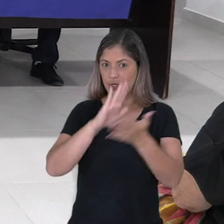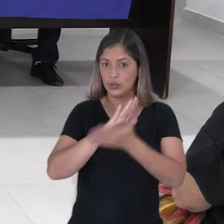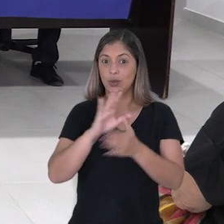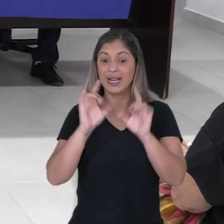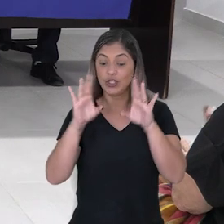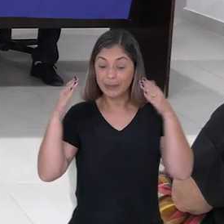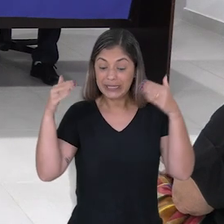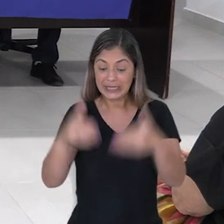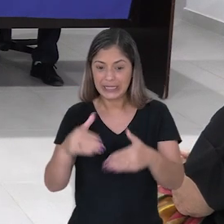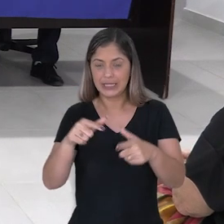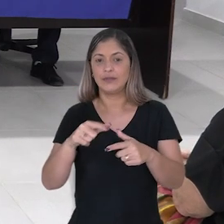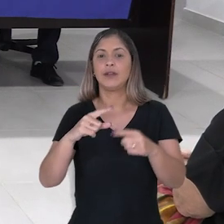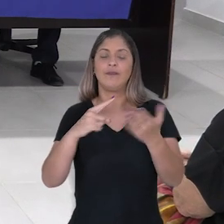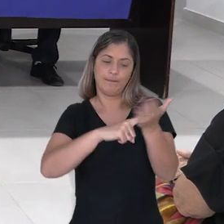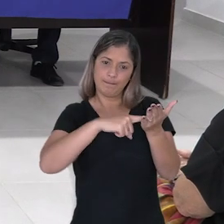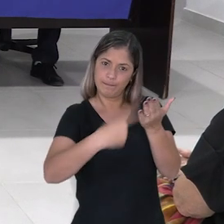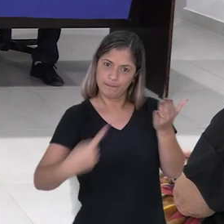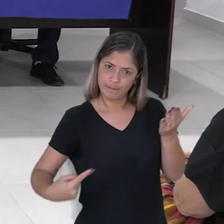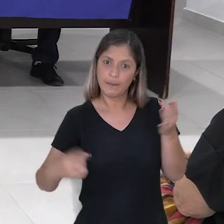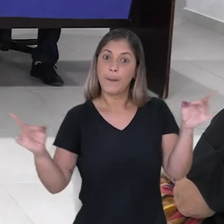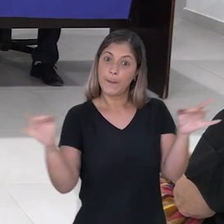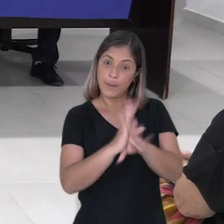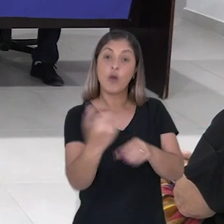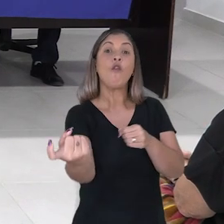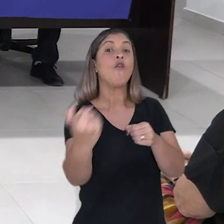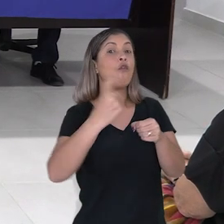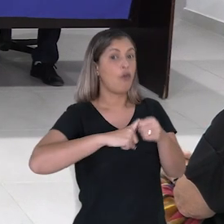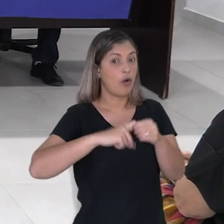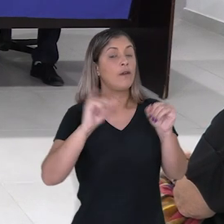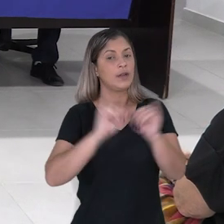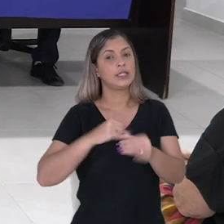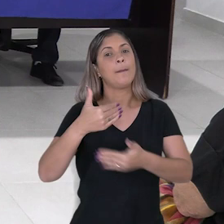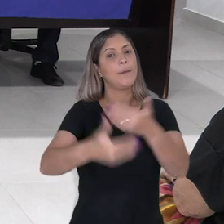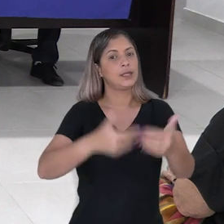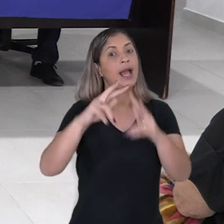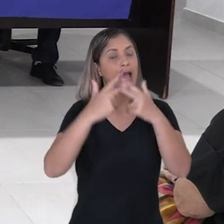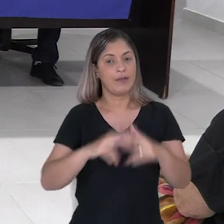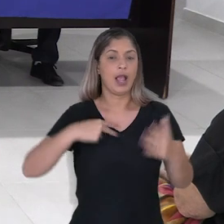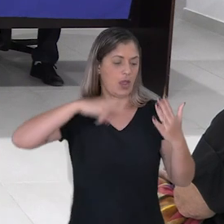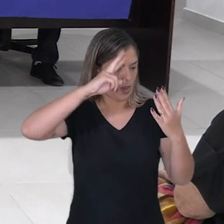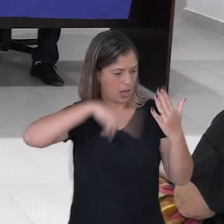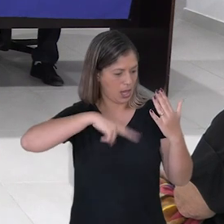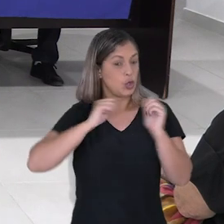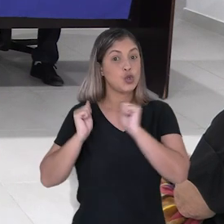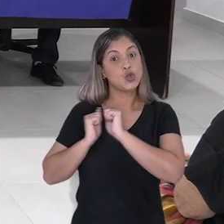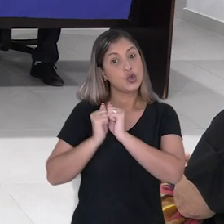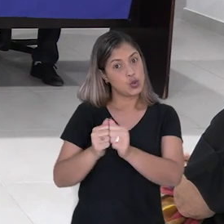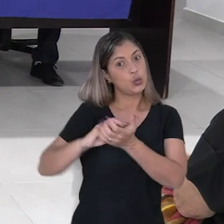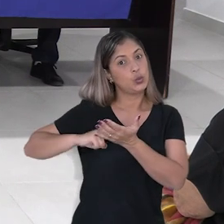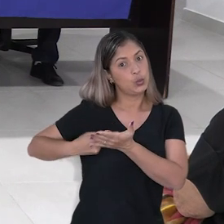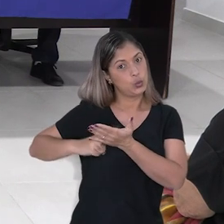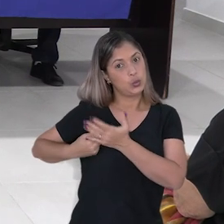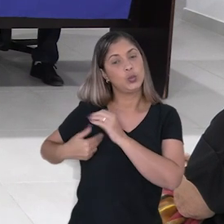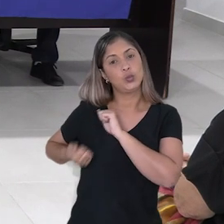então encadernados, voltavam para ser feito esse processo de revisão. Eu lia junto com o